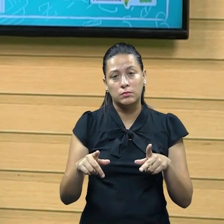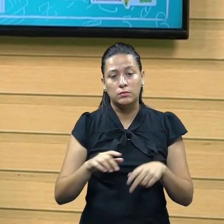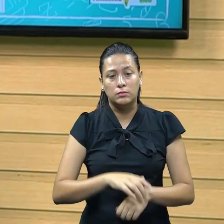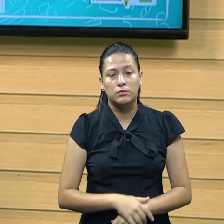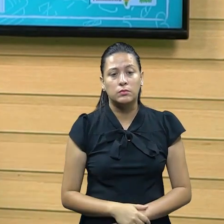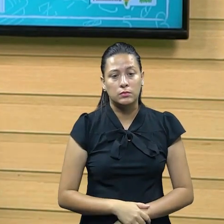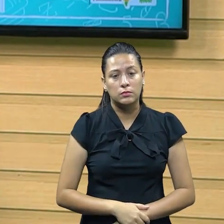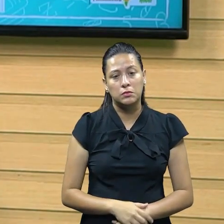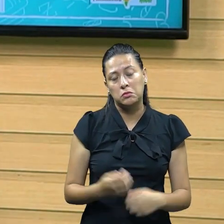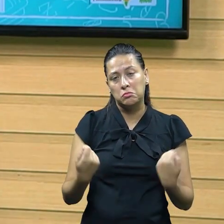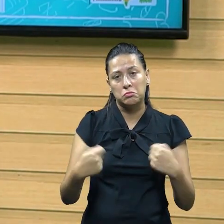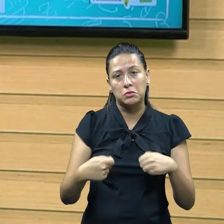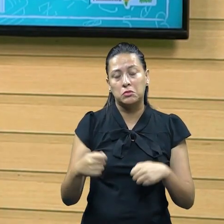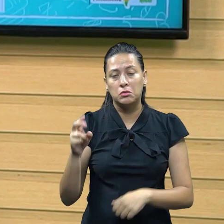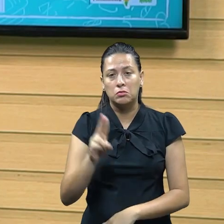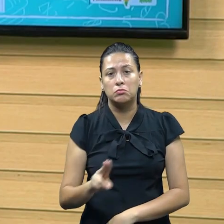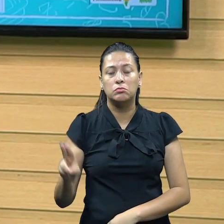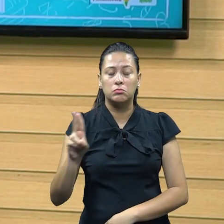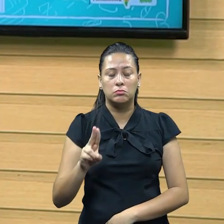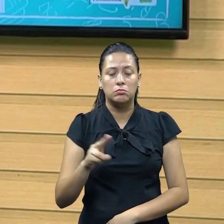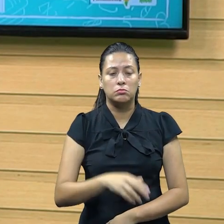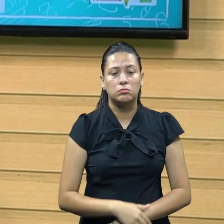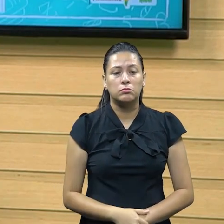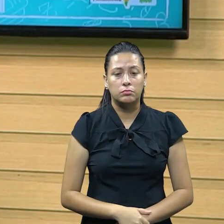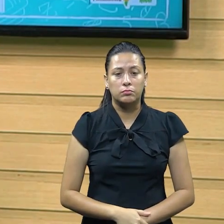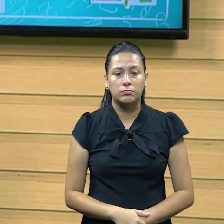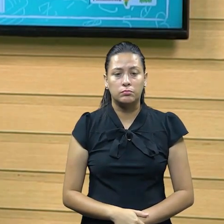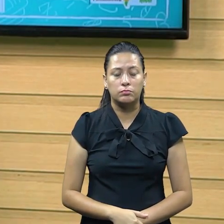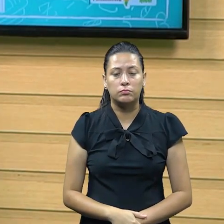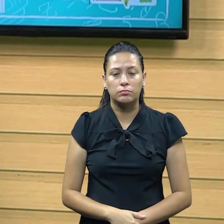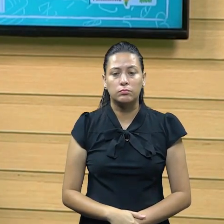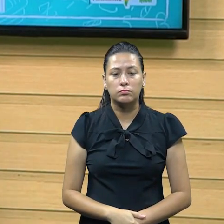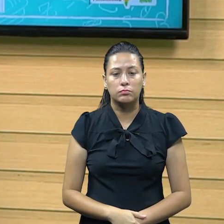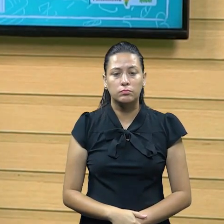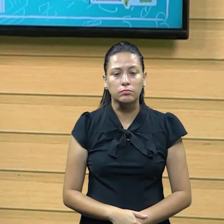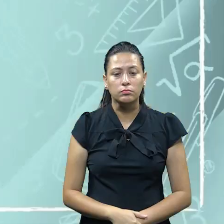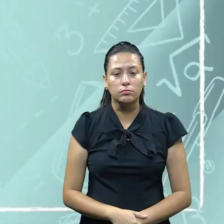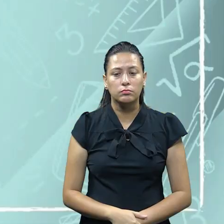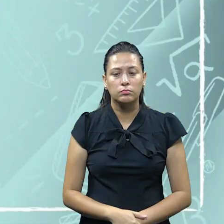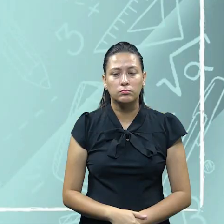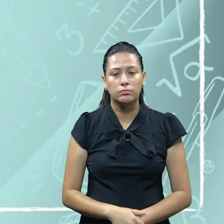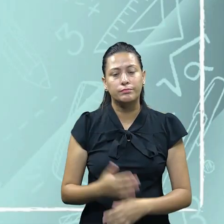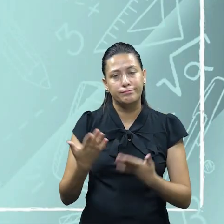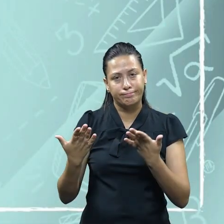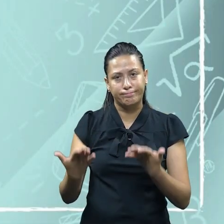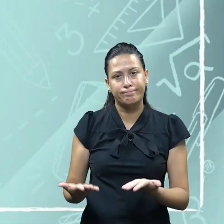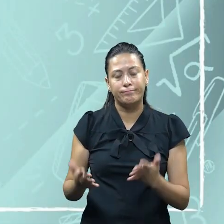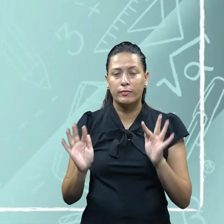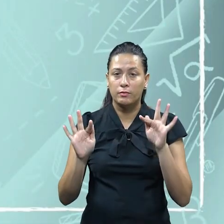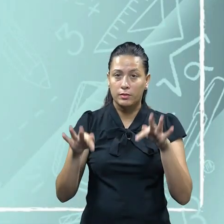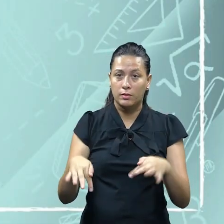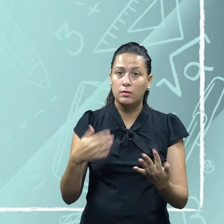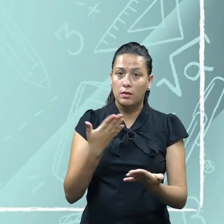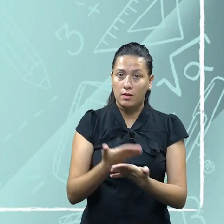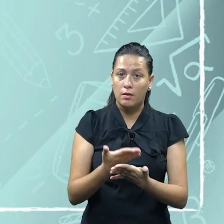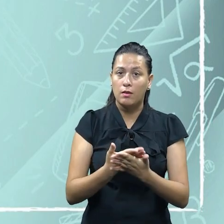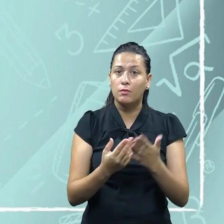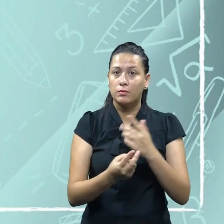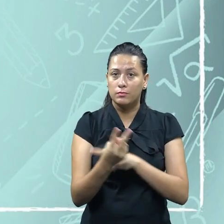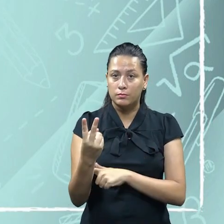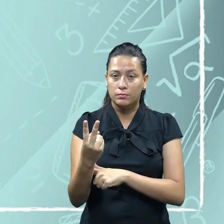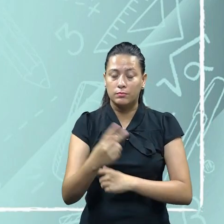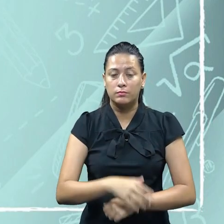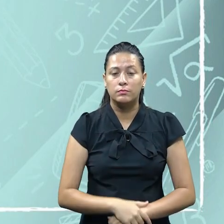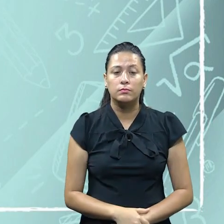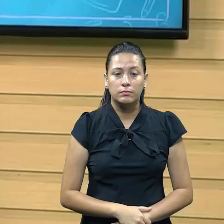necessária para a produção do serviço, para a execução do serviço. E aqui a gente encerra a nossa